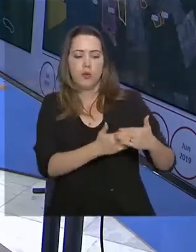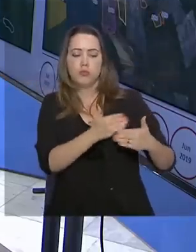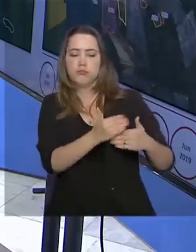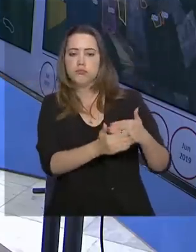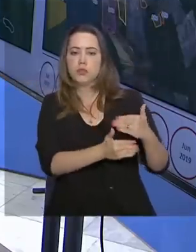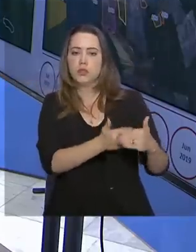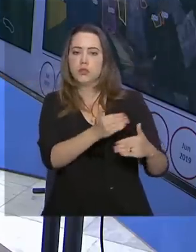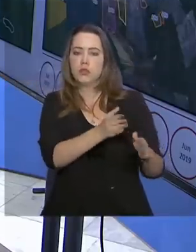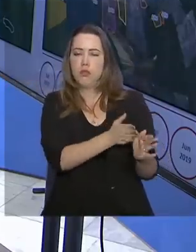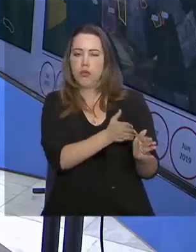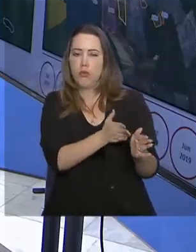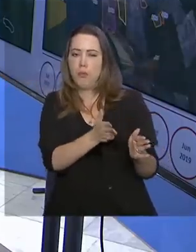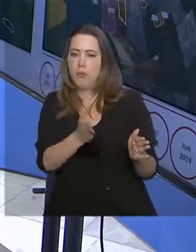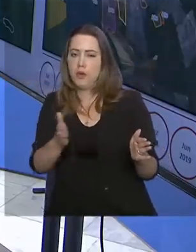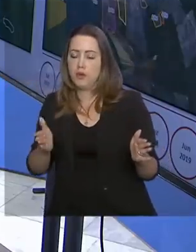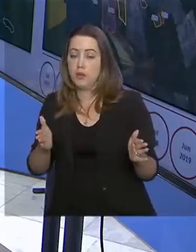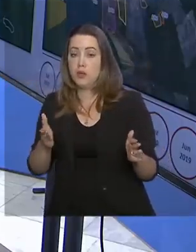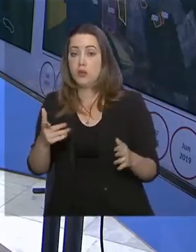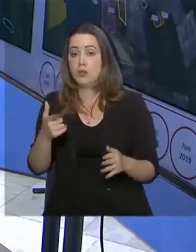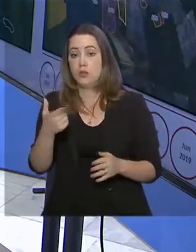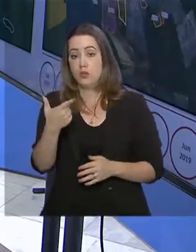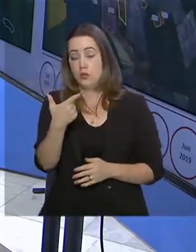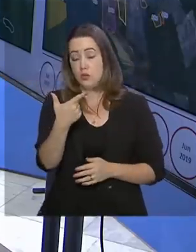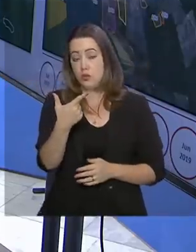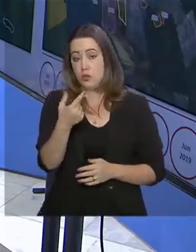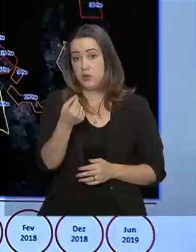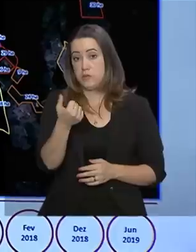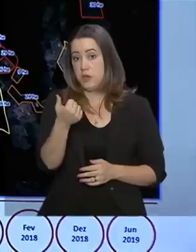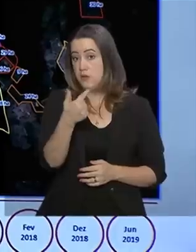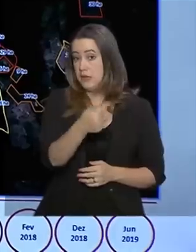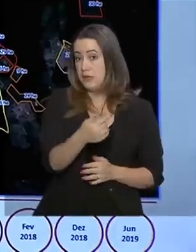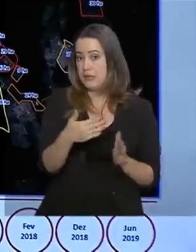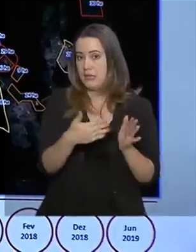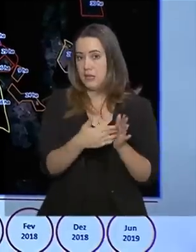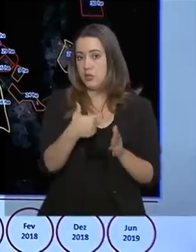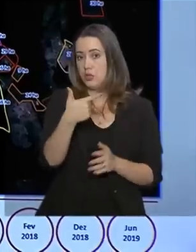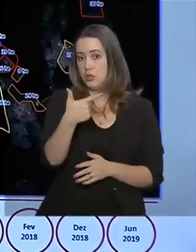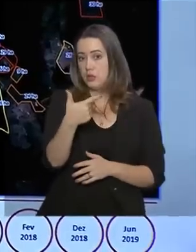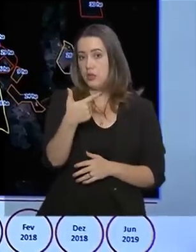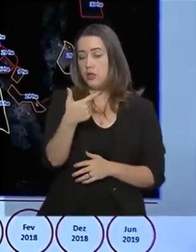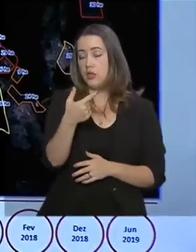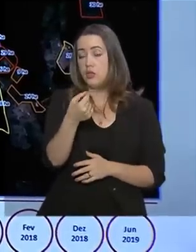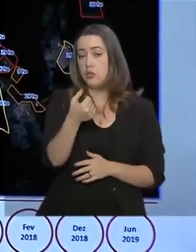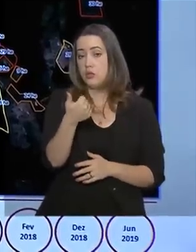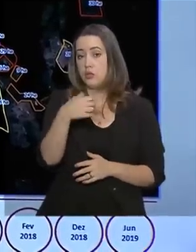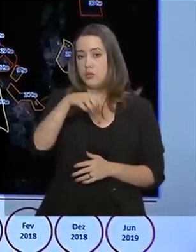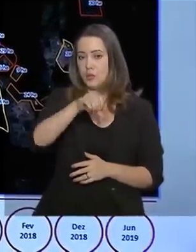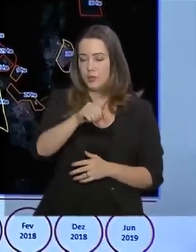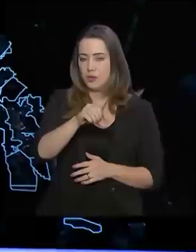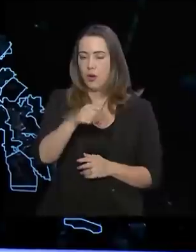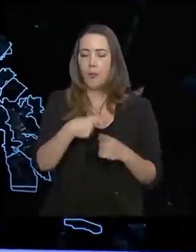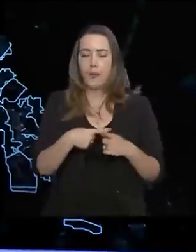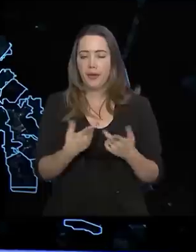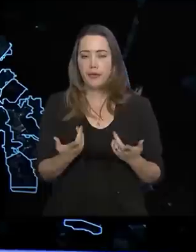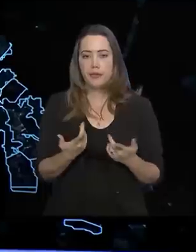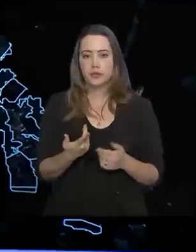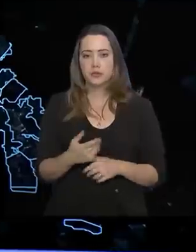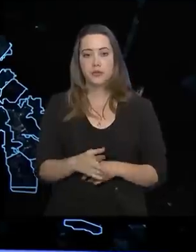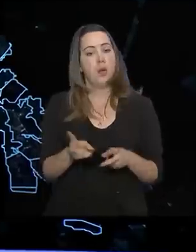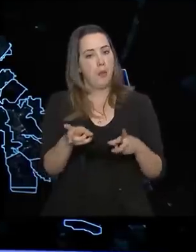17 a 19 problemas de detecção pode passar